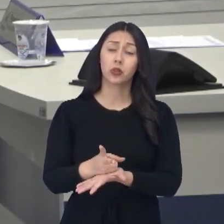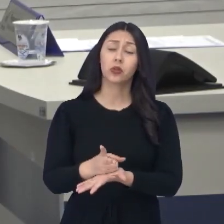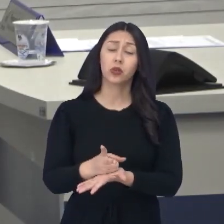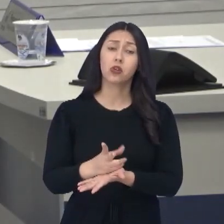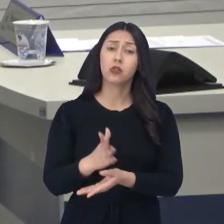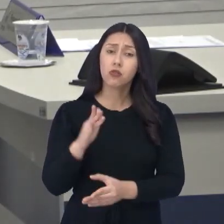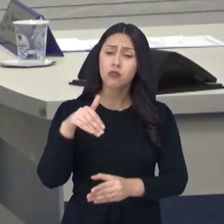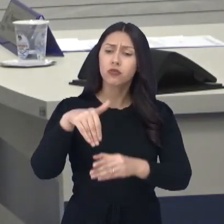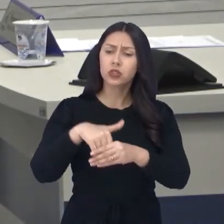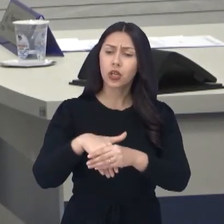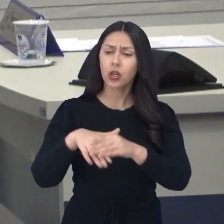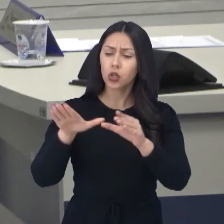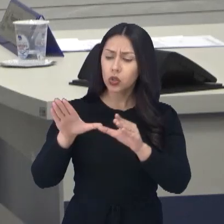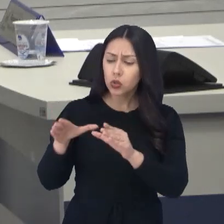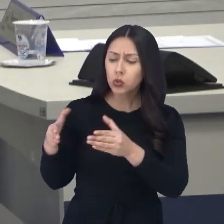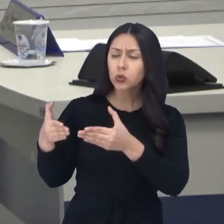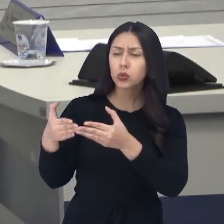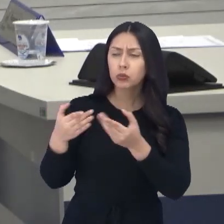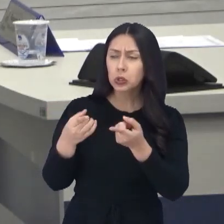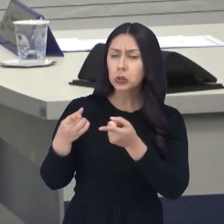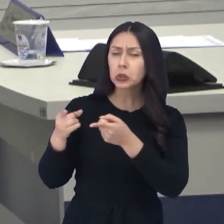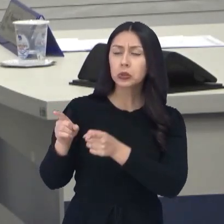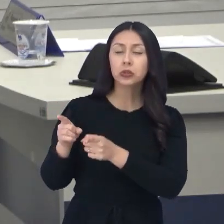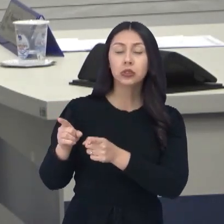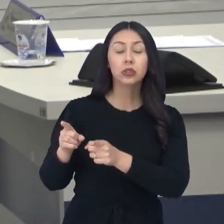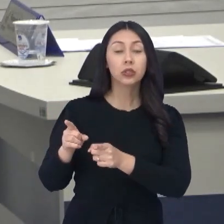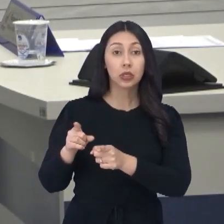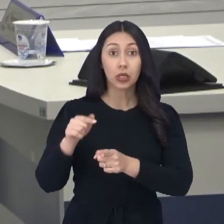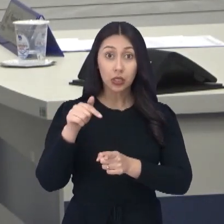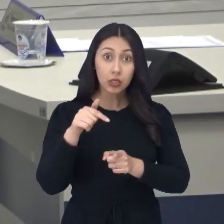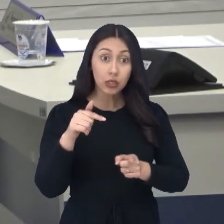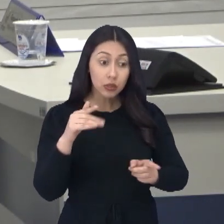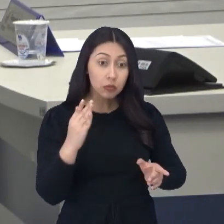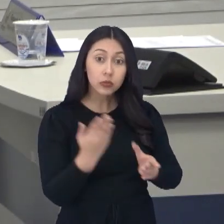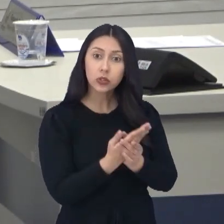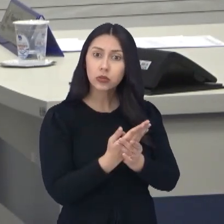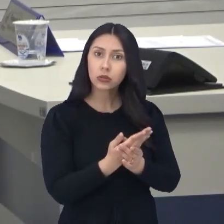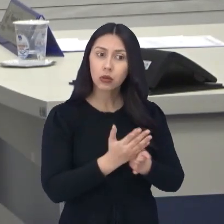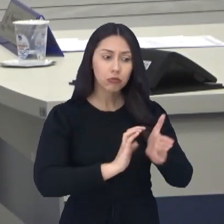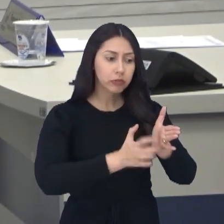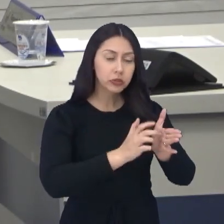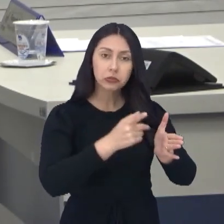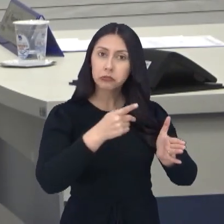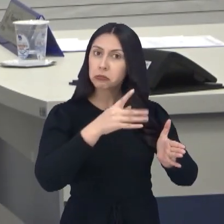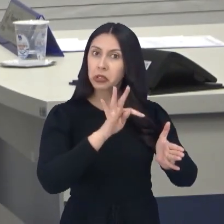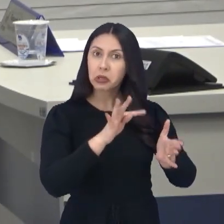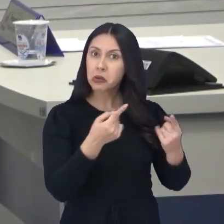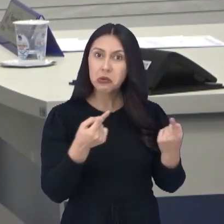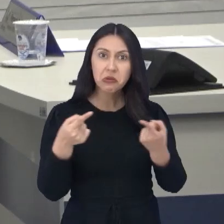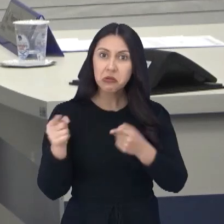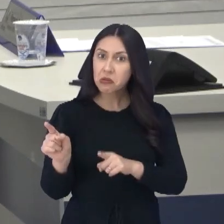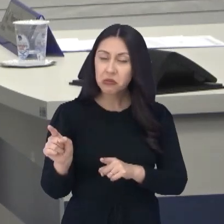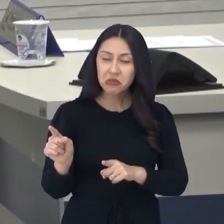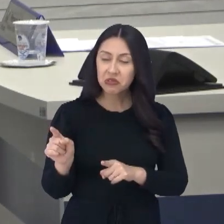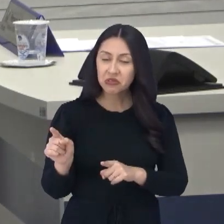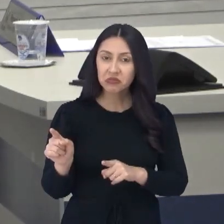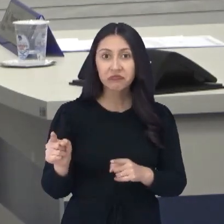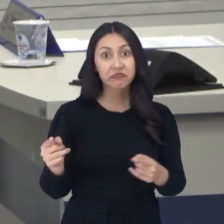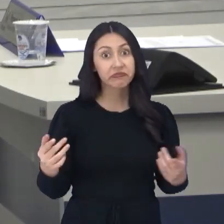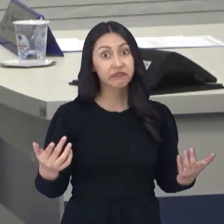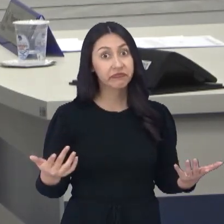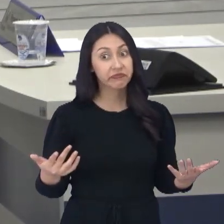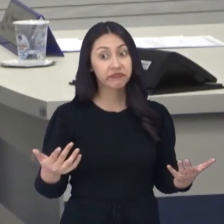votar em bloco aqui como oposição, nesse processo o PT votou contra a multa aos maconheiros, né?